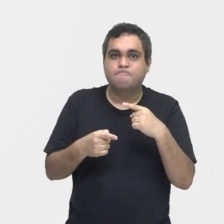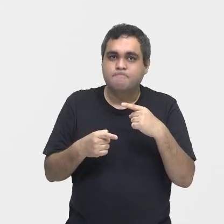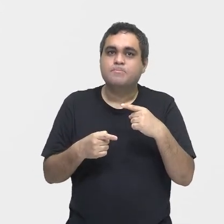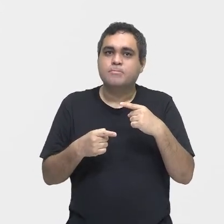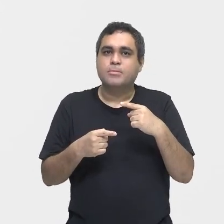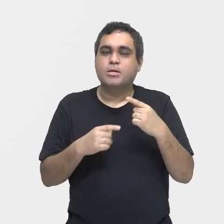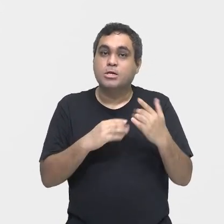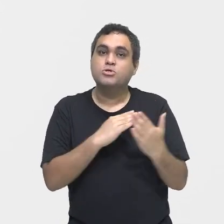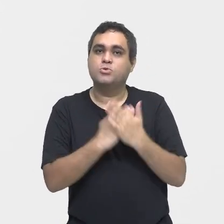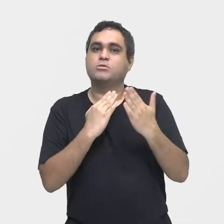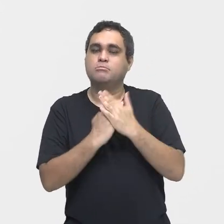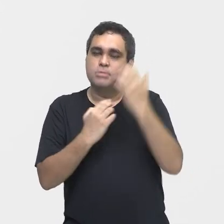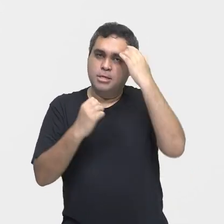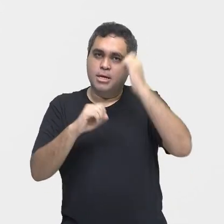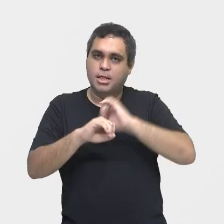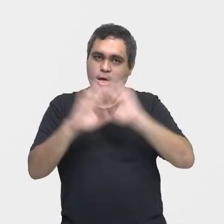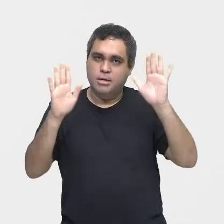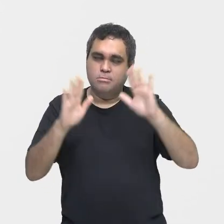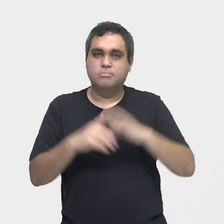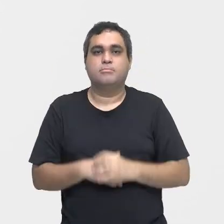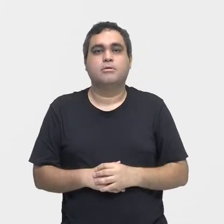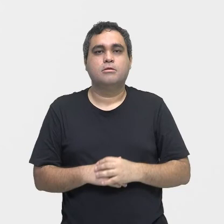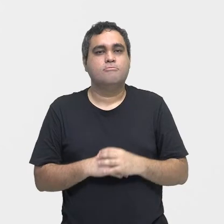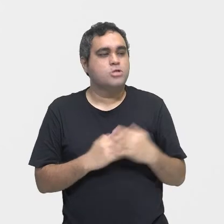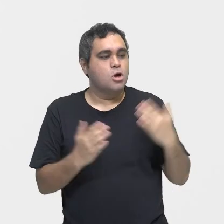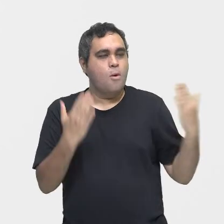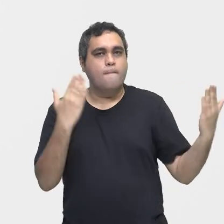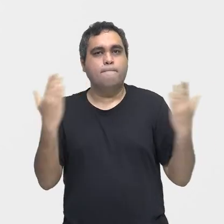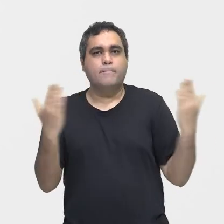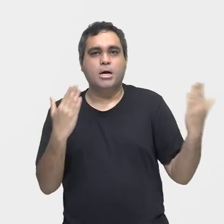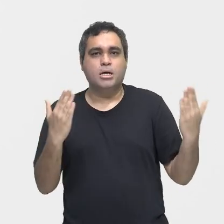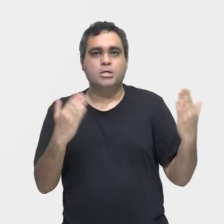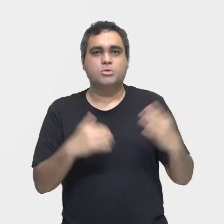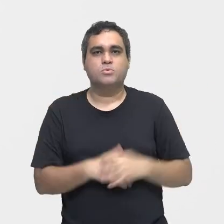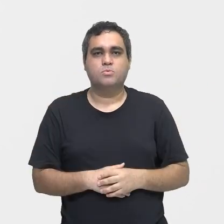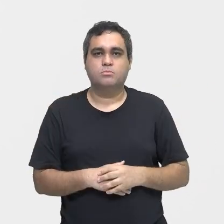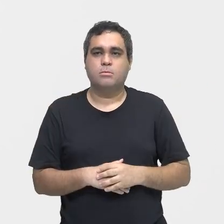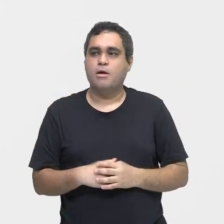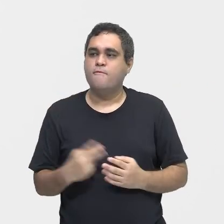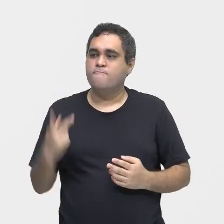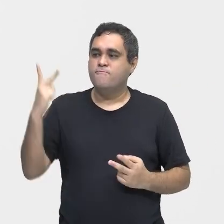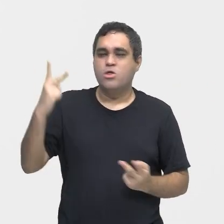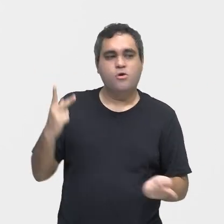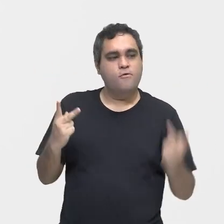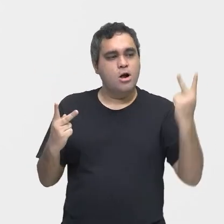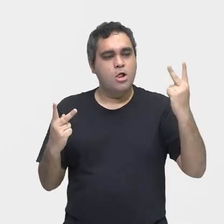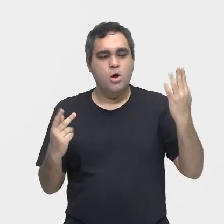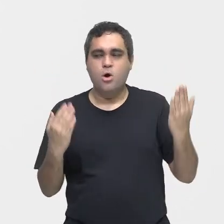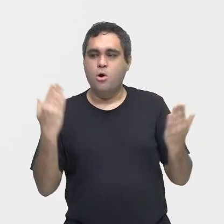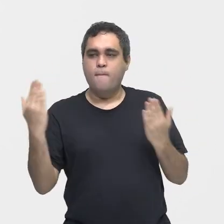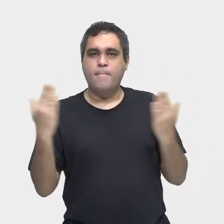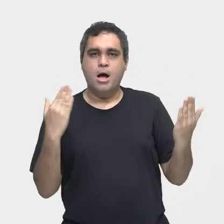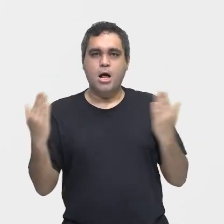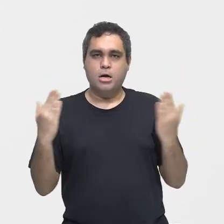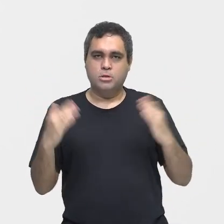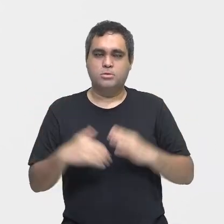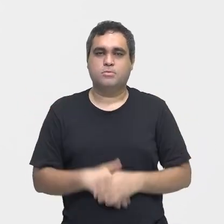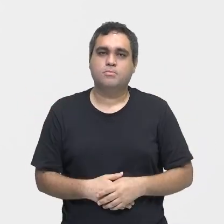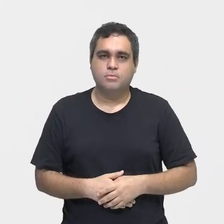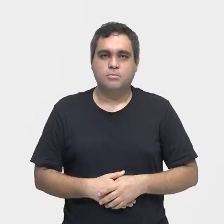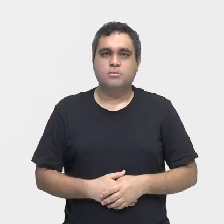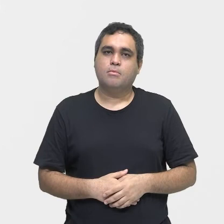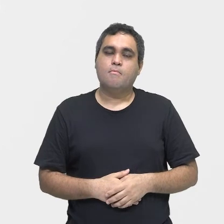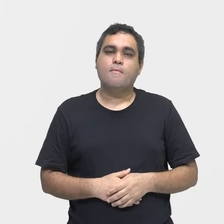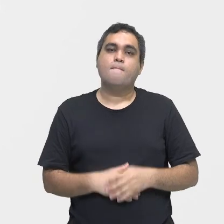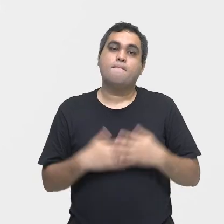problematizando-os a partir de comparações em relação um ao outro. Perfeito, olha só, então